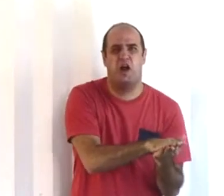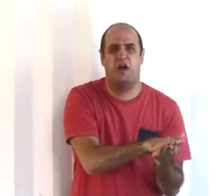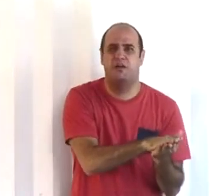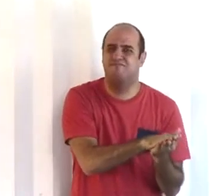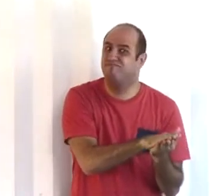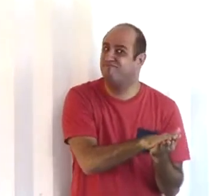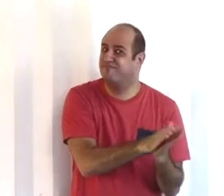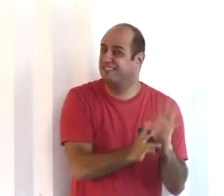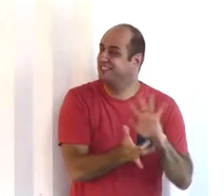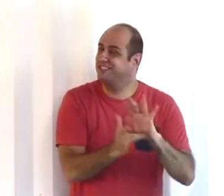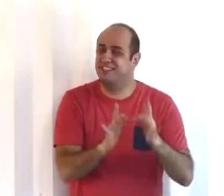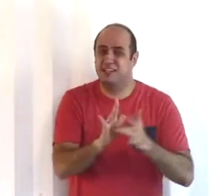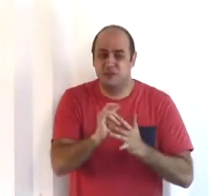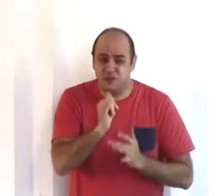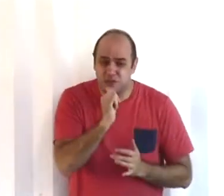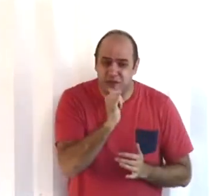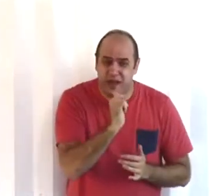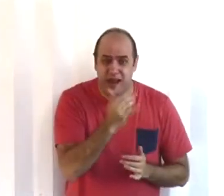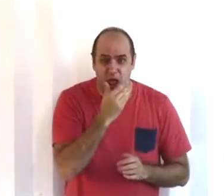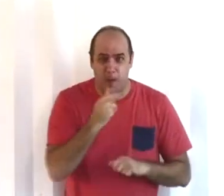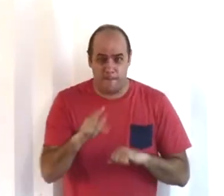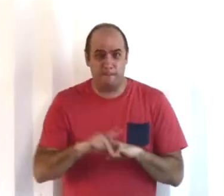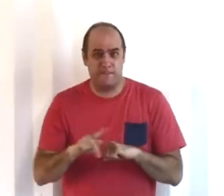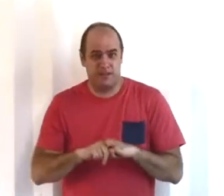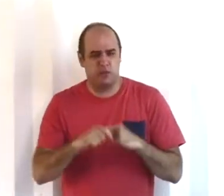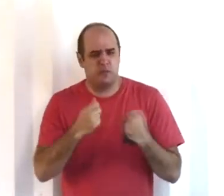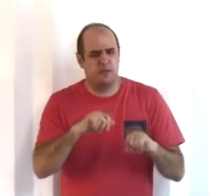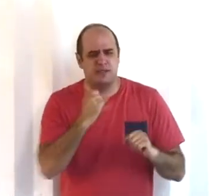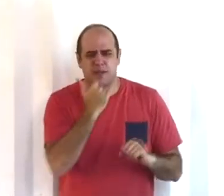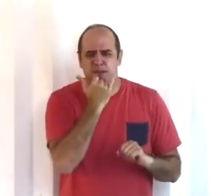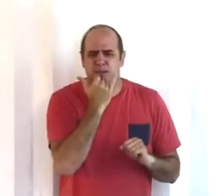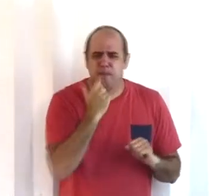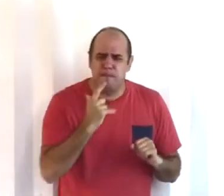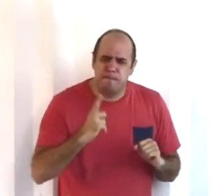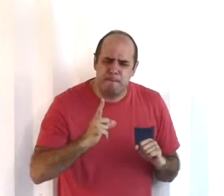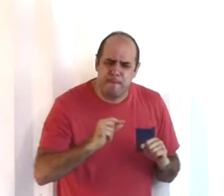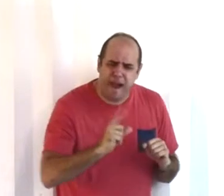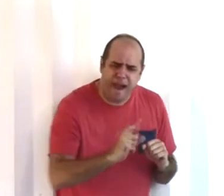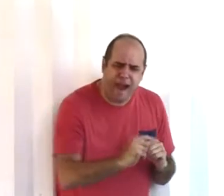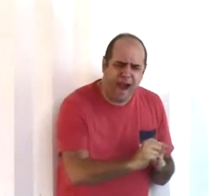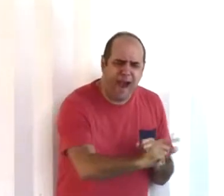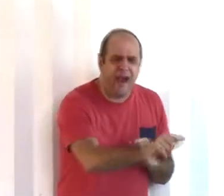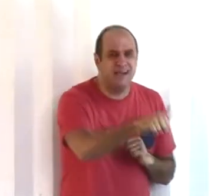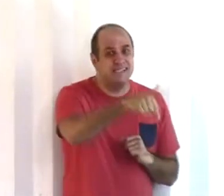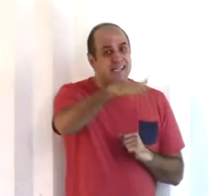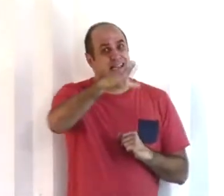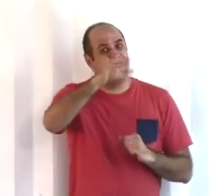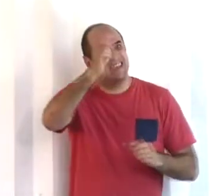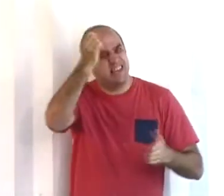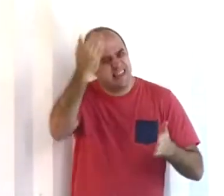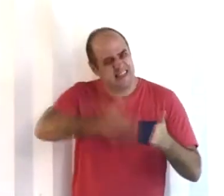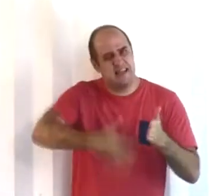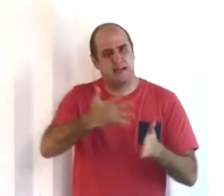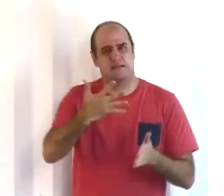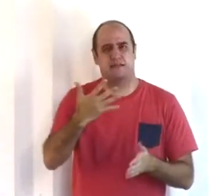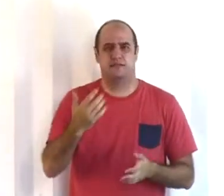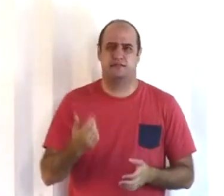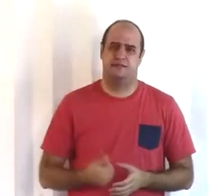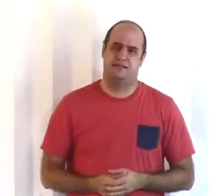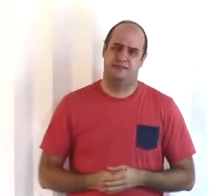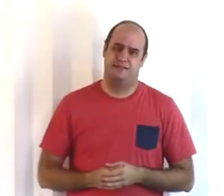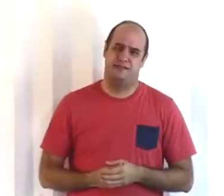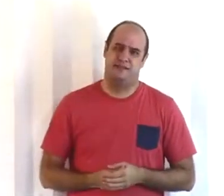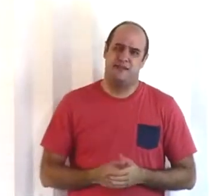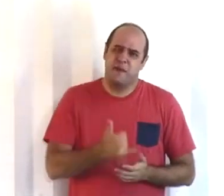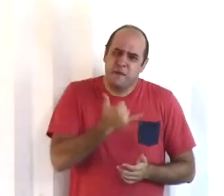um dia disse para Pedro que ele deveria perdoar muito, deveria perdoar sempre, deveria perdoar 70 vezes 7. E isso